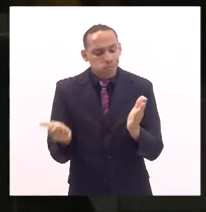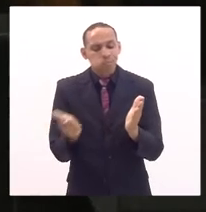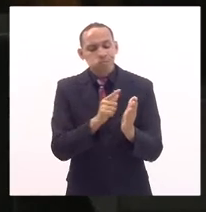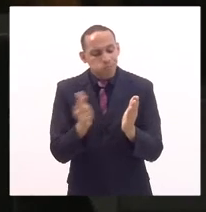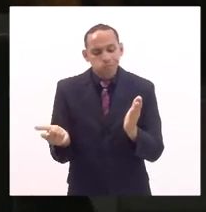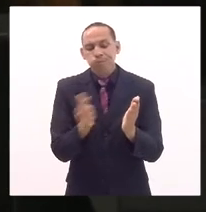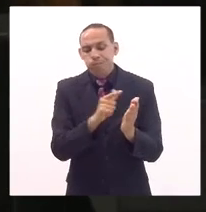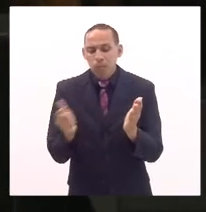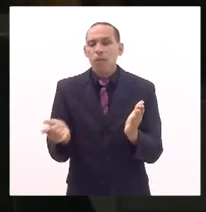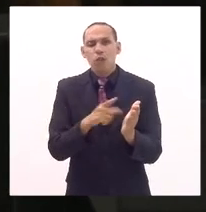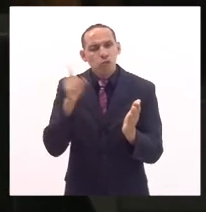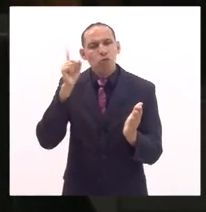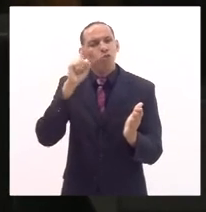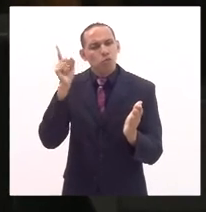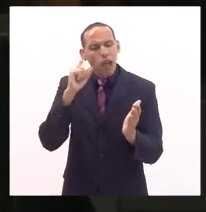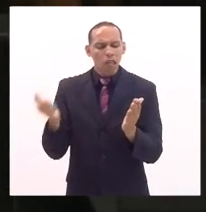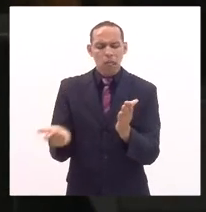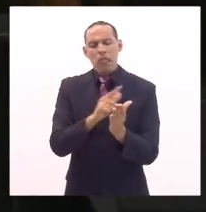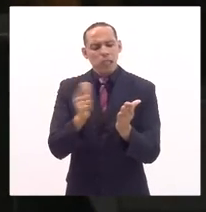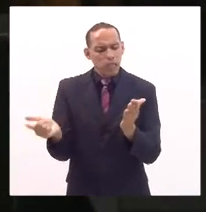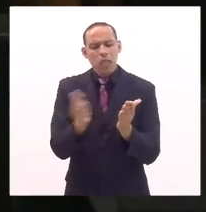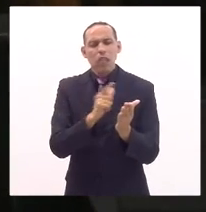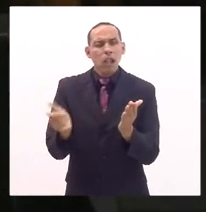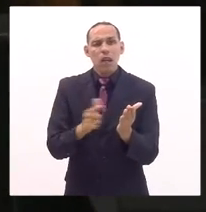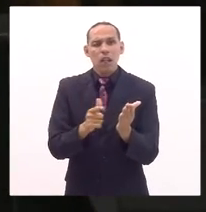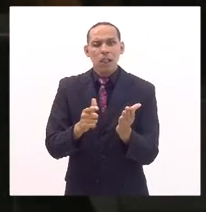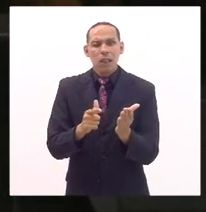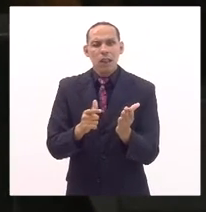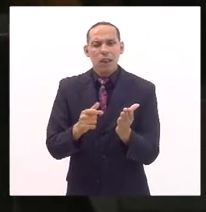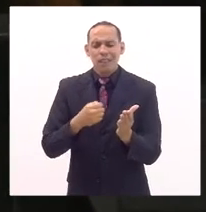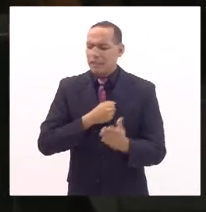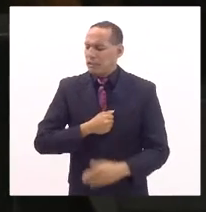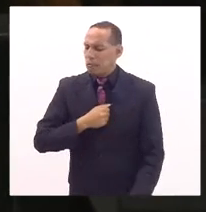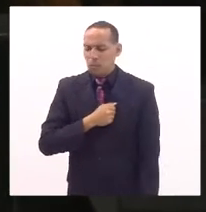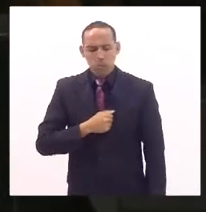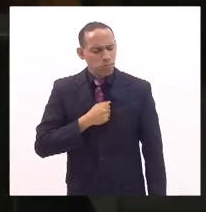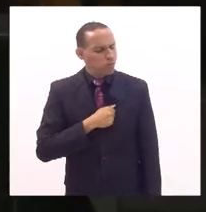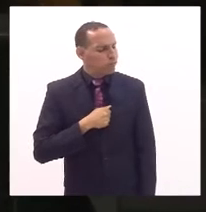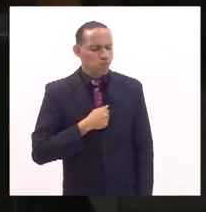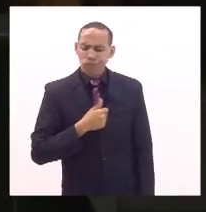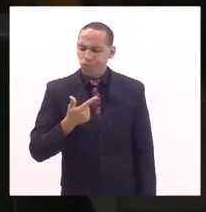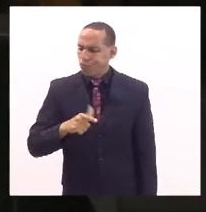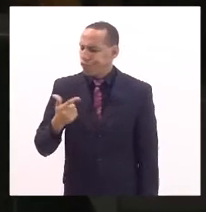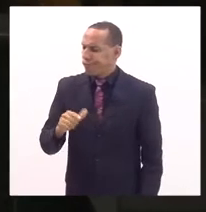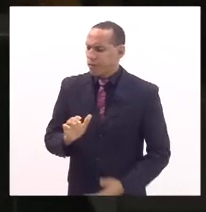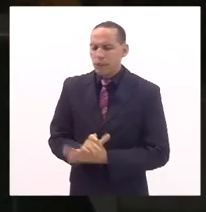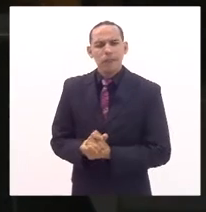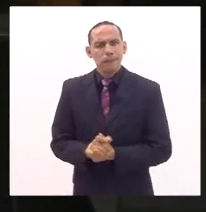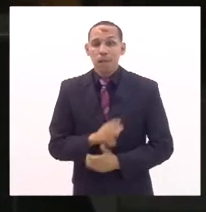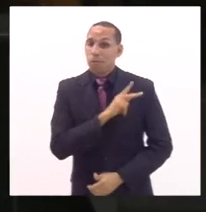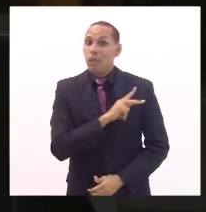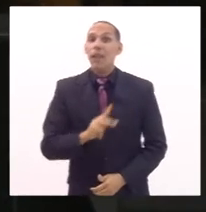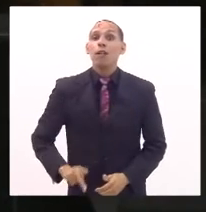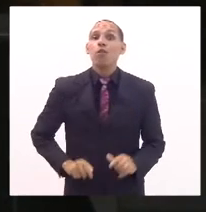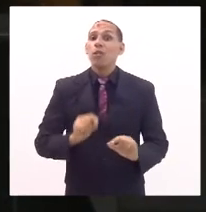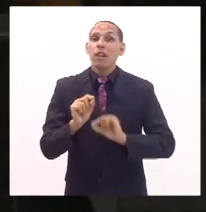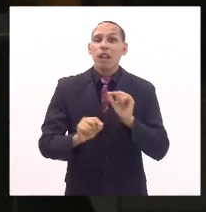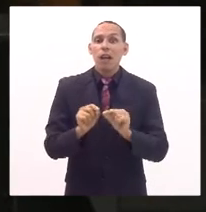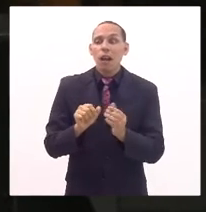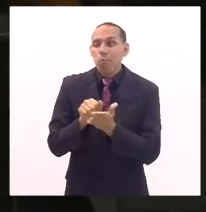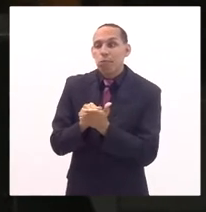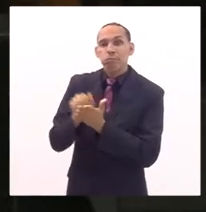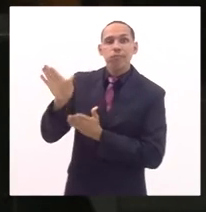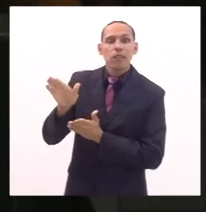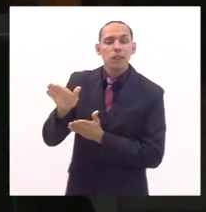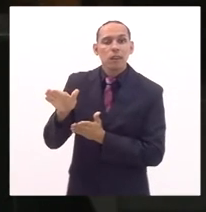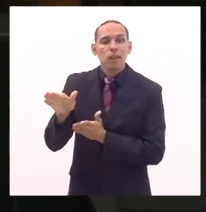todos os dias tem não satisfeito o presidente o demitiu